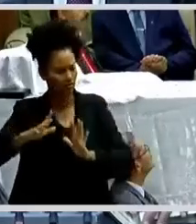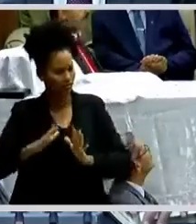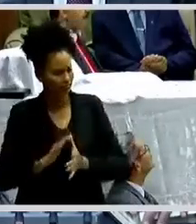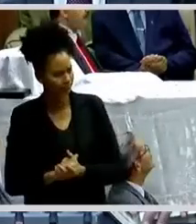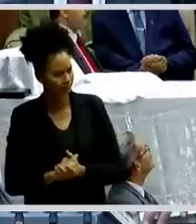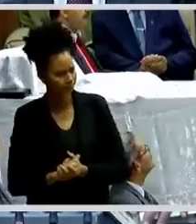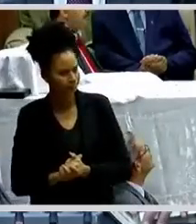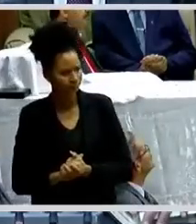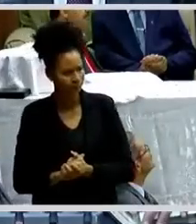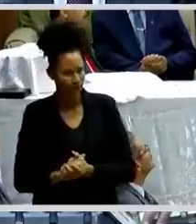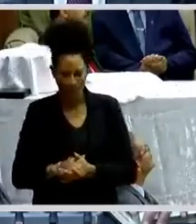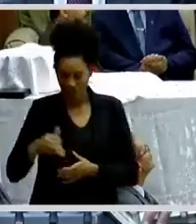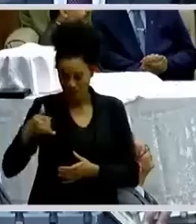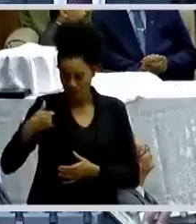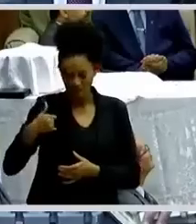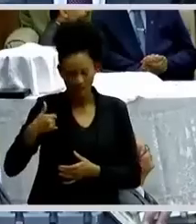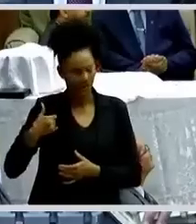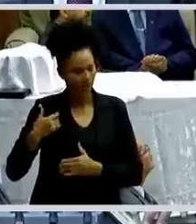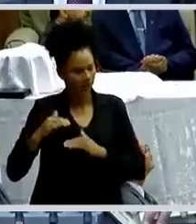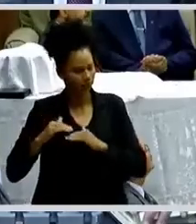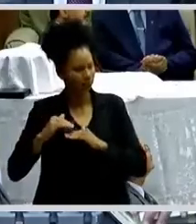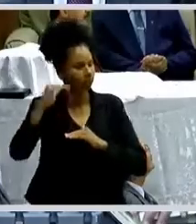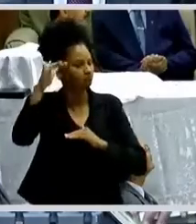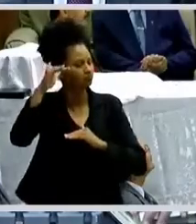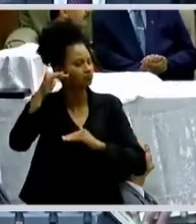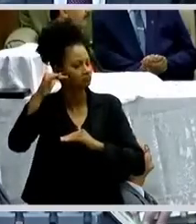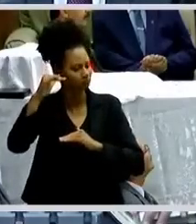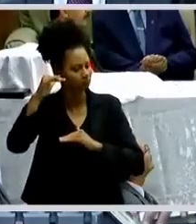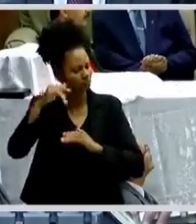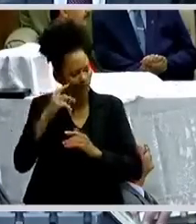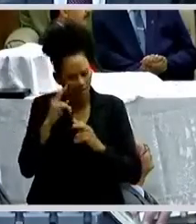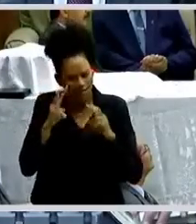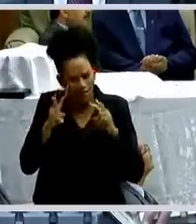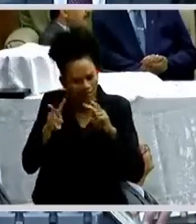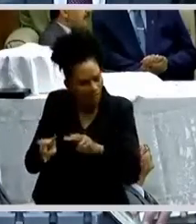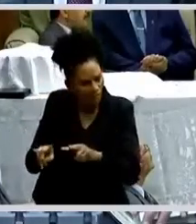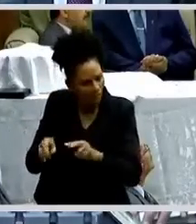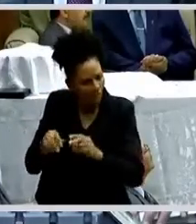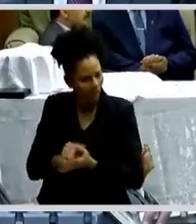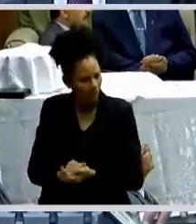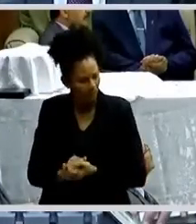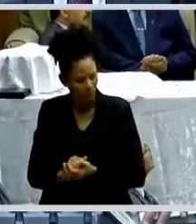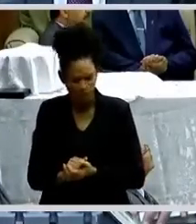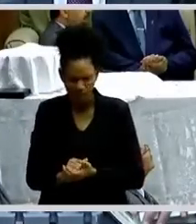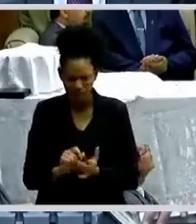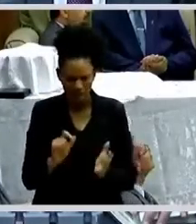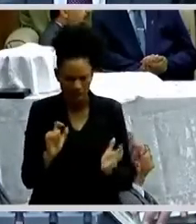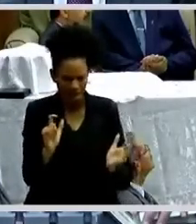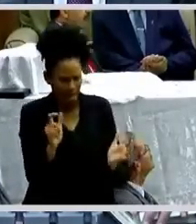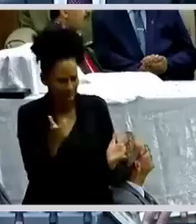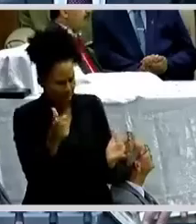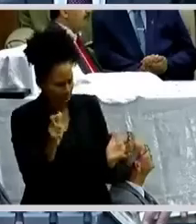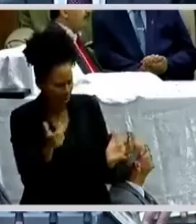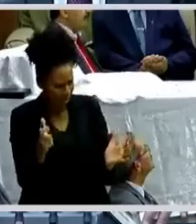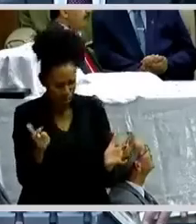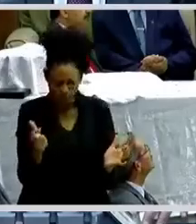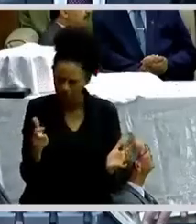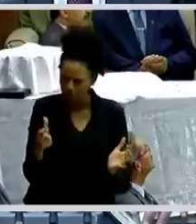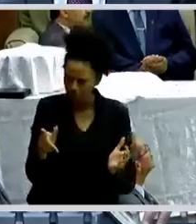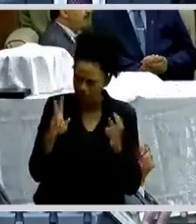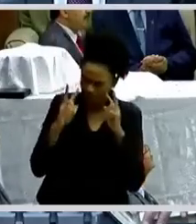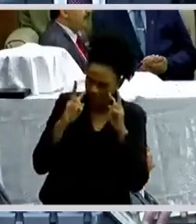a maior idade judaica. Veja que na ótica, se nós